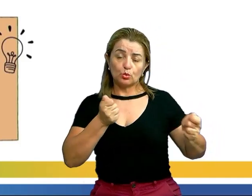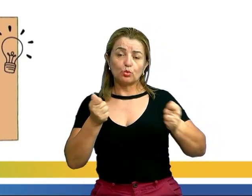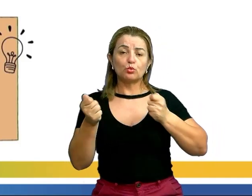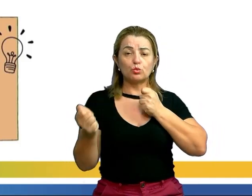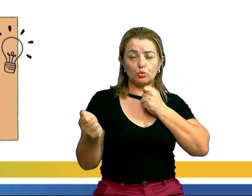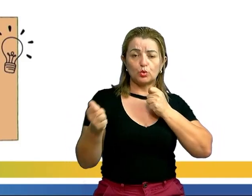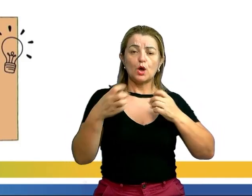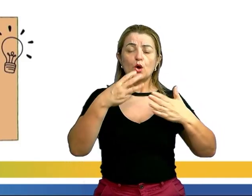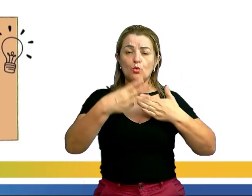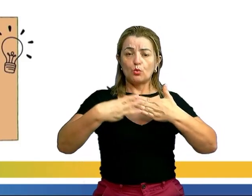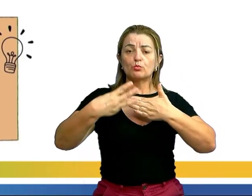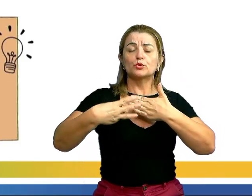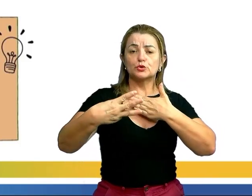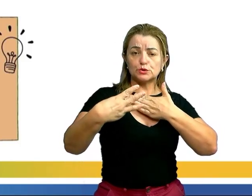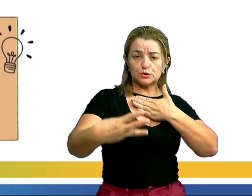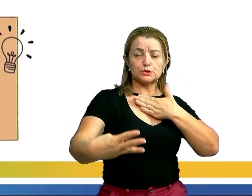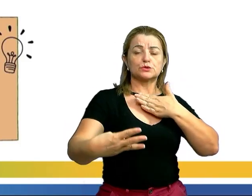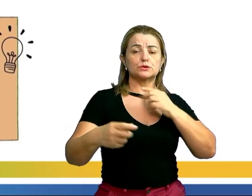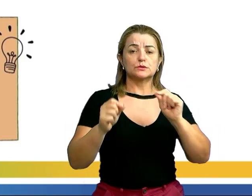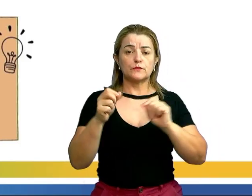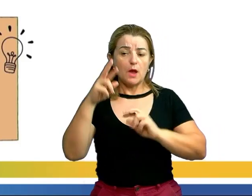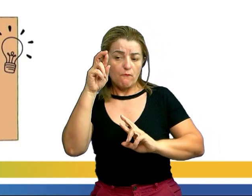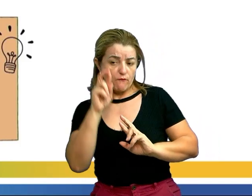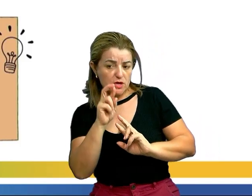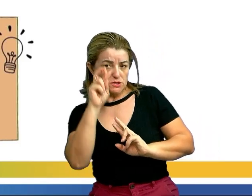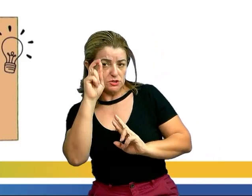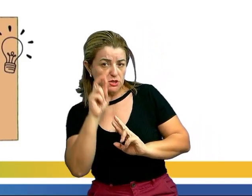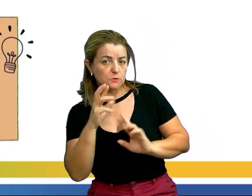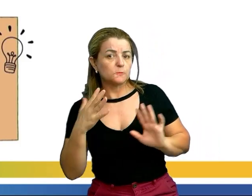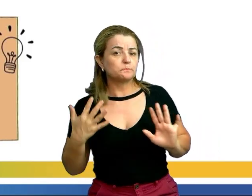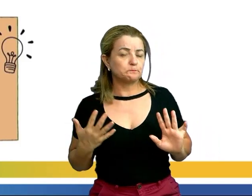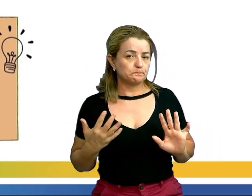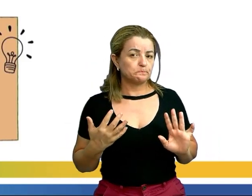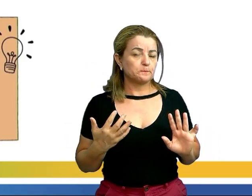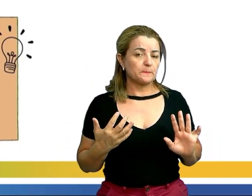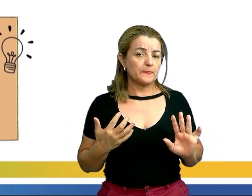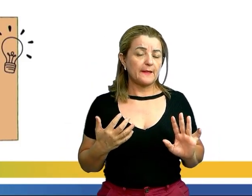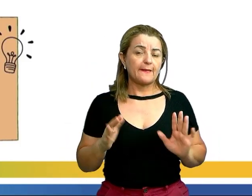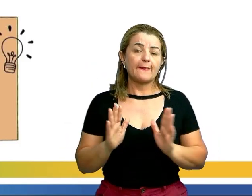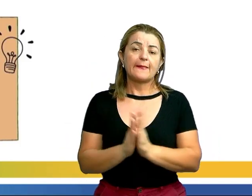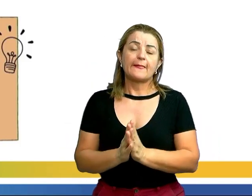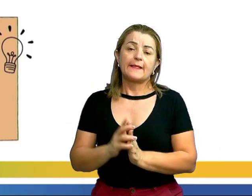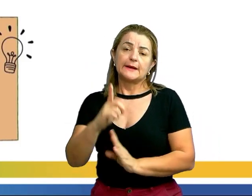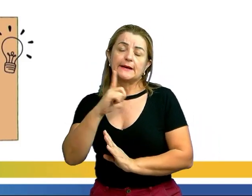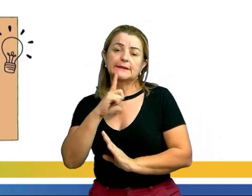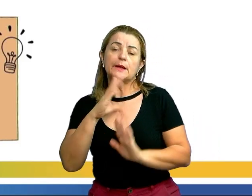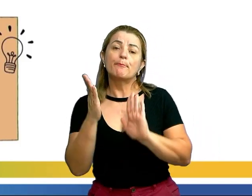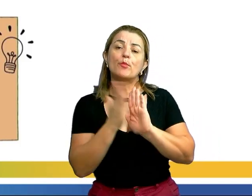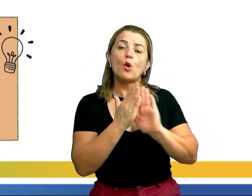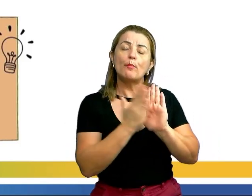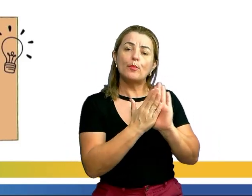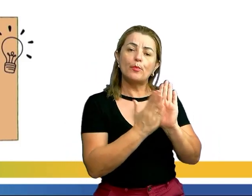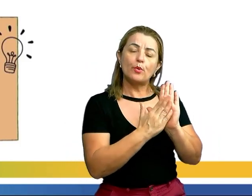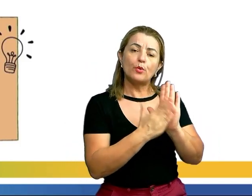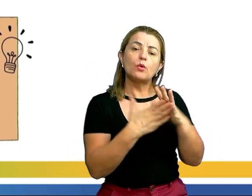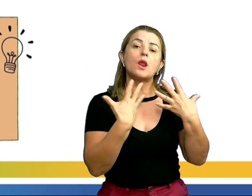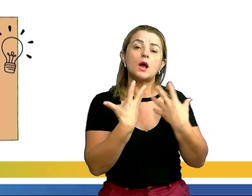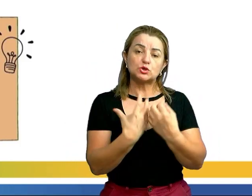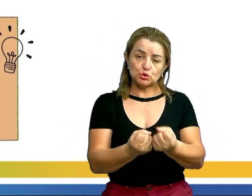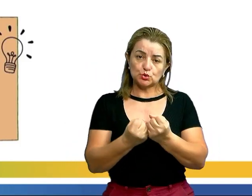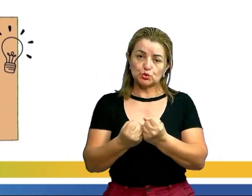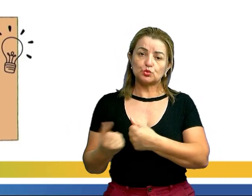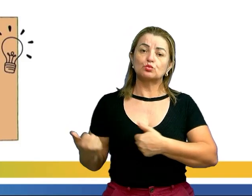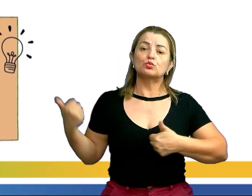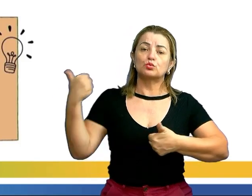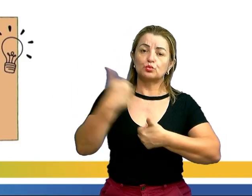controlando, um ministro controlando os passos dele, vigiando ele. E aí ele tem algumas propostas, ele assume, mas ele tem